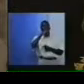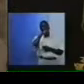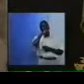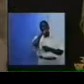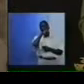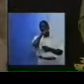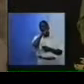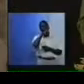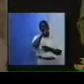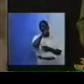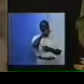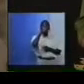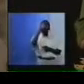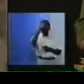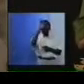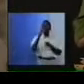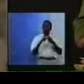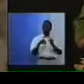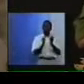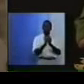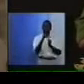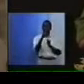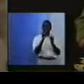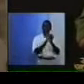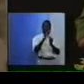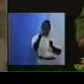A presença e a alegria de Deus no momento do seu nascimento.